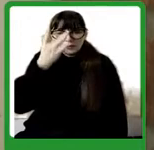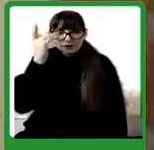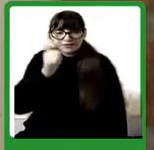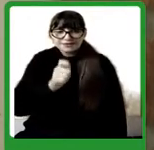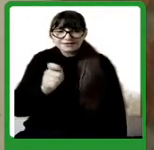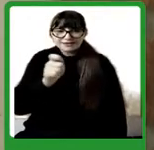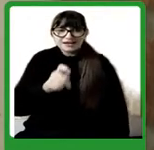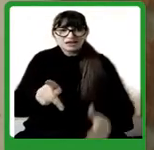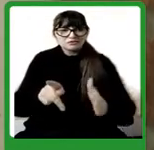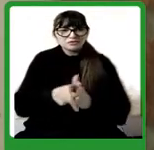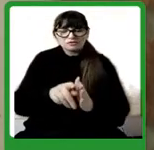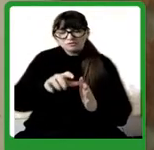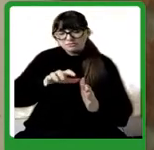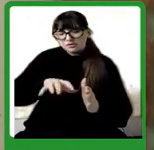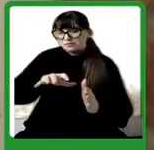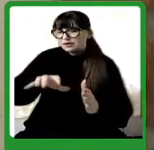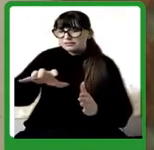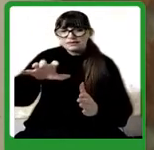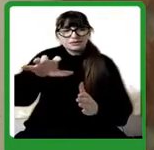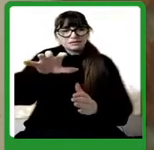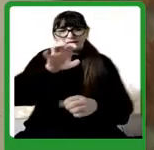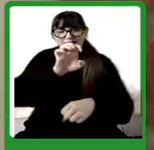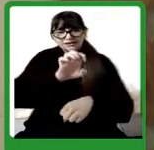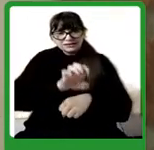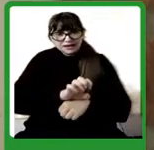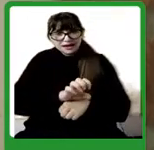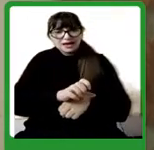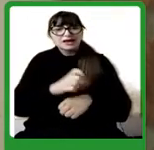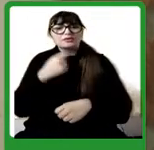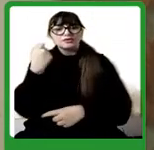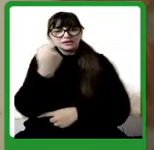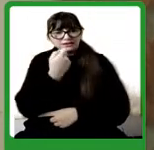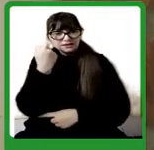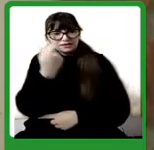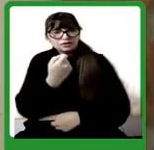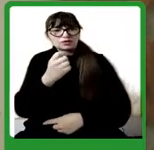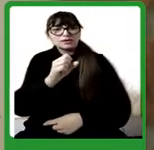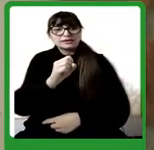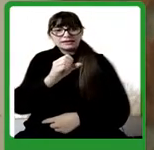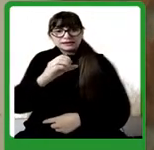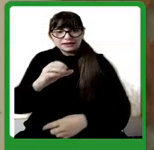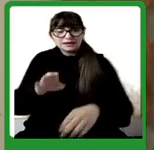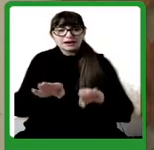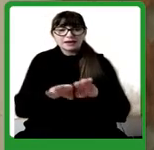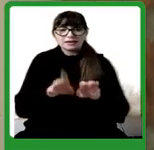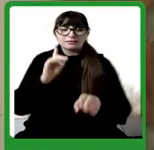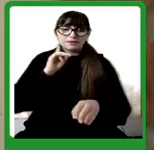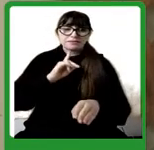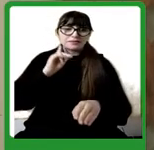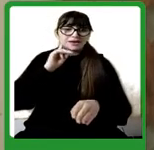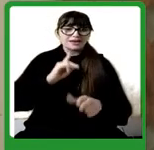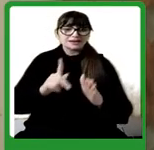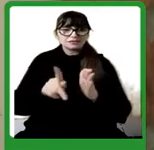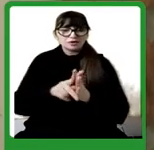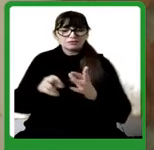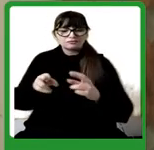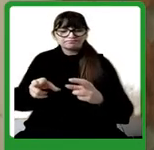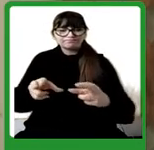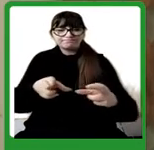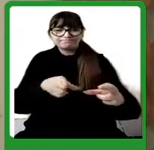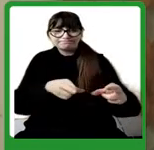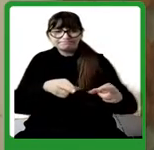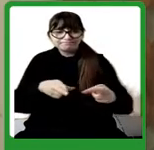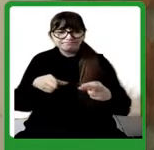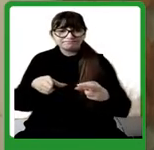distribuídos nos estados do Rio Grande do Sul, Santa Catarina e Minas Gerais, dentro da nossa região de atuação.